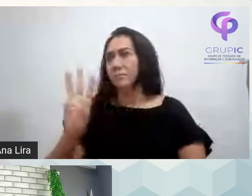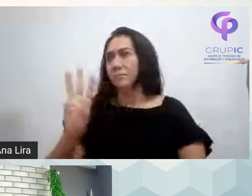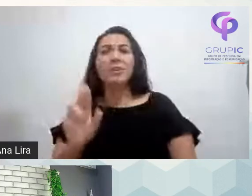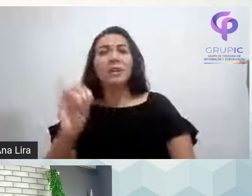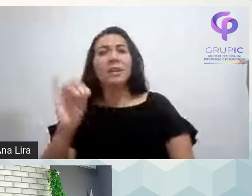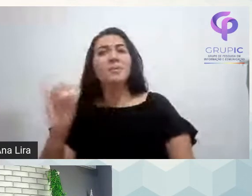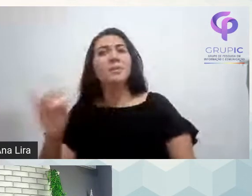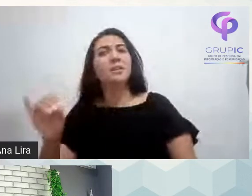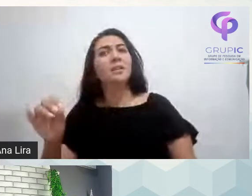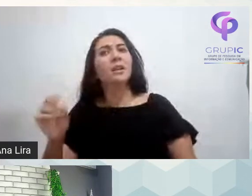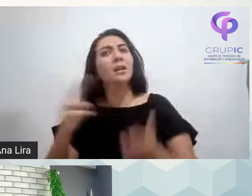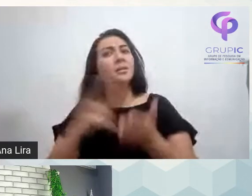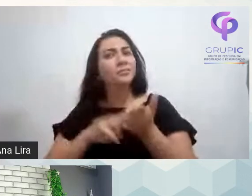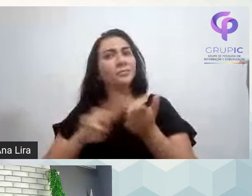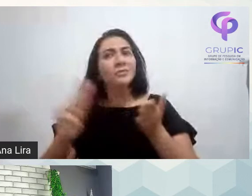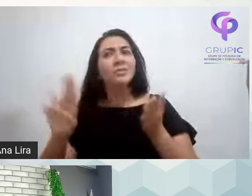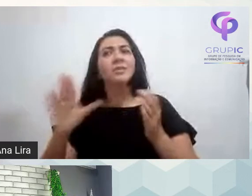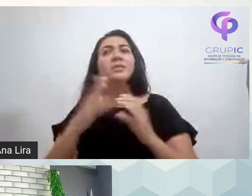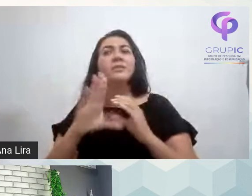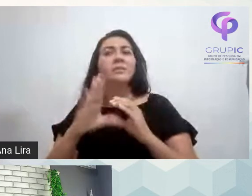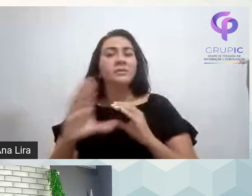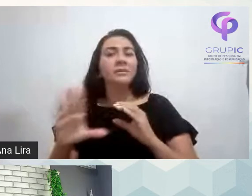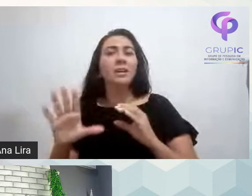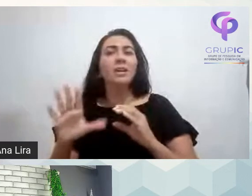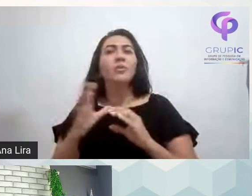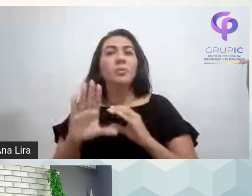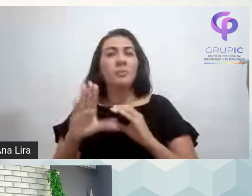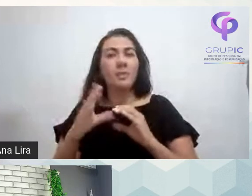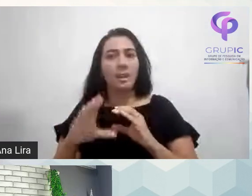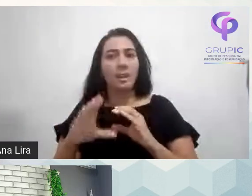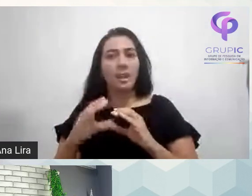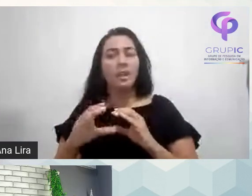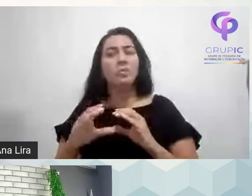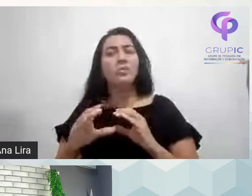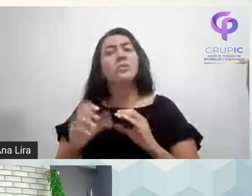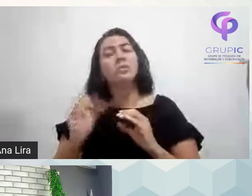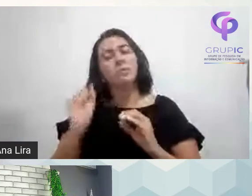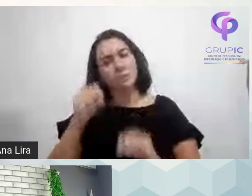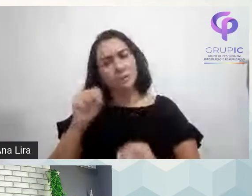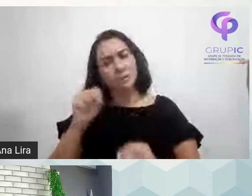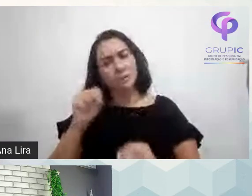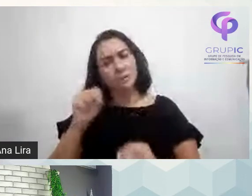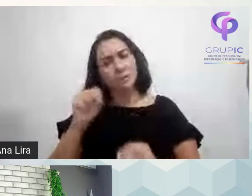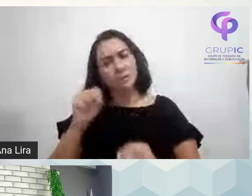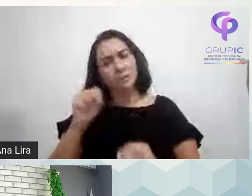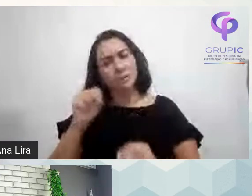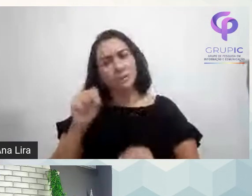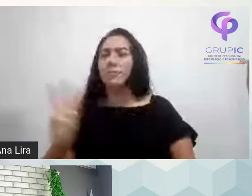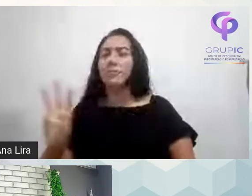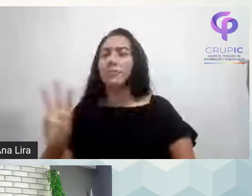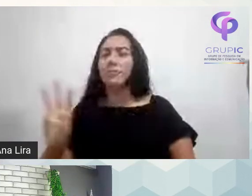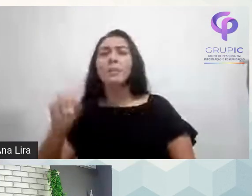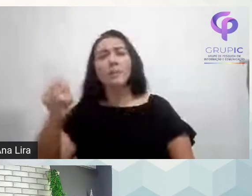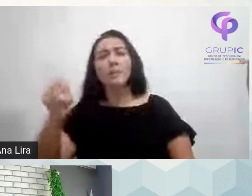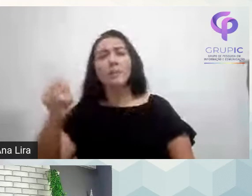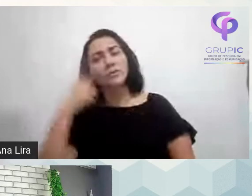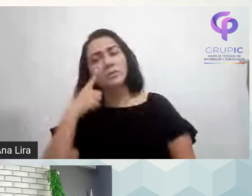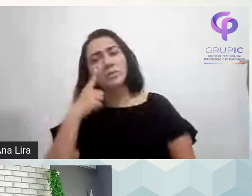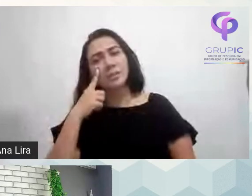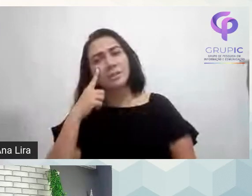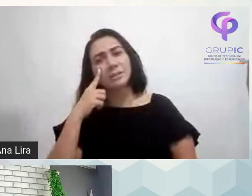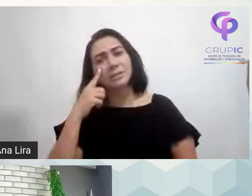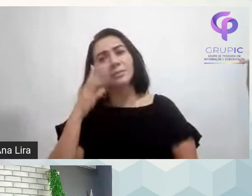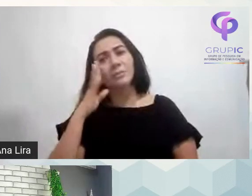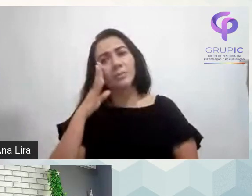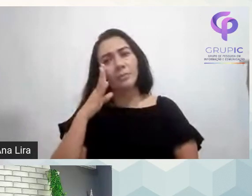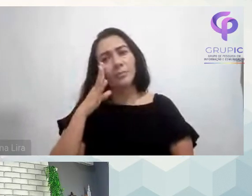esquema, tá, galera? Manda um e-mail para a gente que eu repasso para vocês, tá? Sem problema nenhum. A 8ª